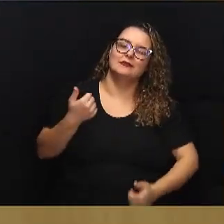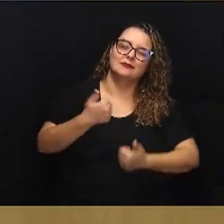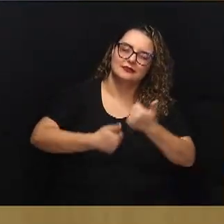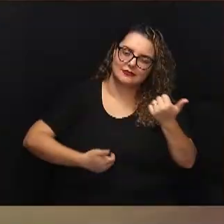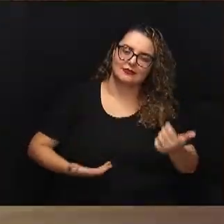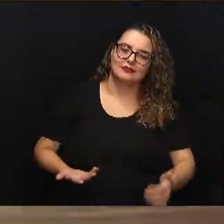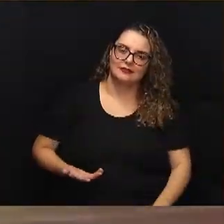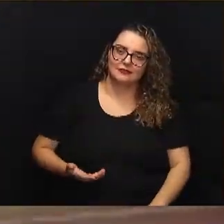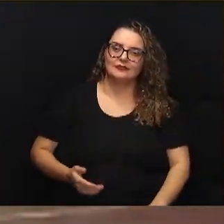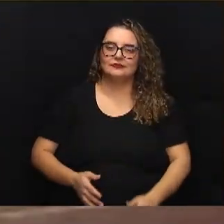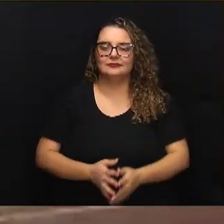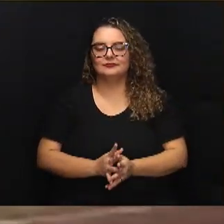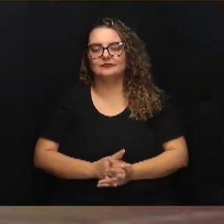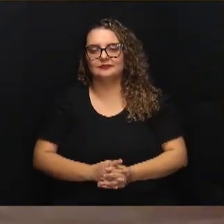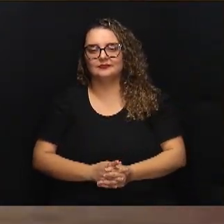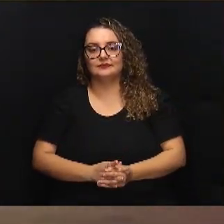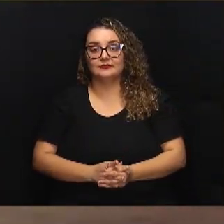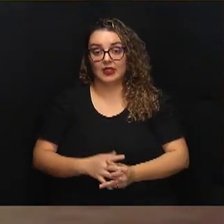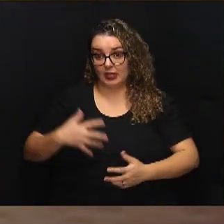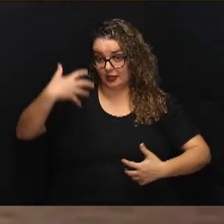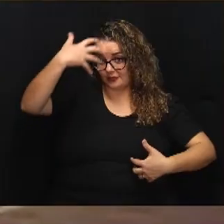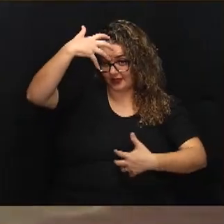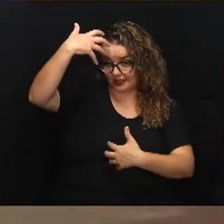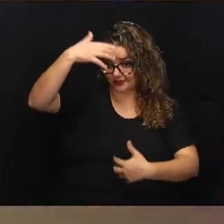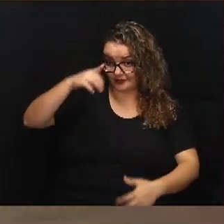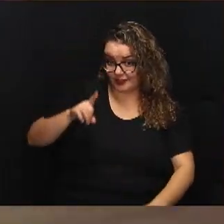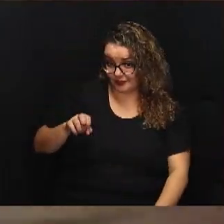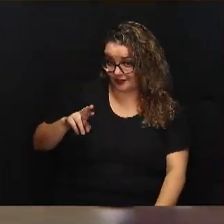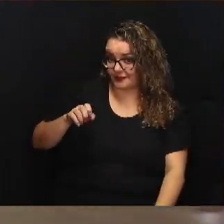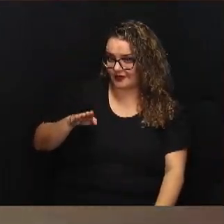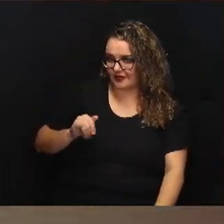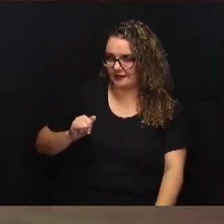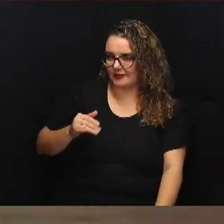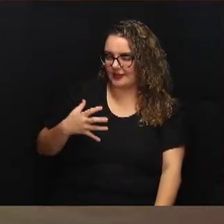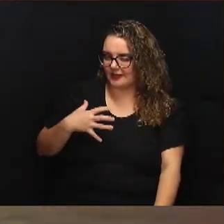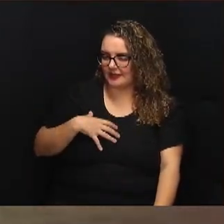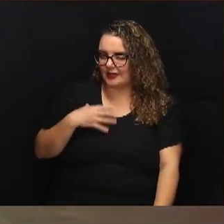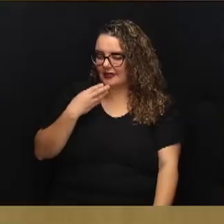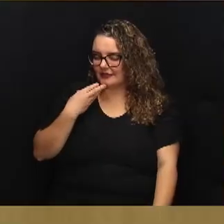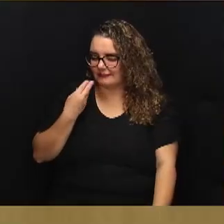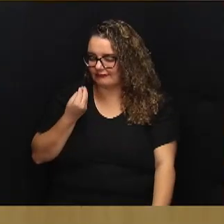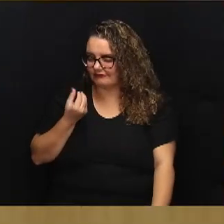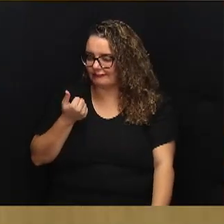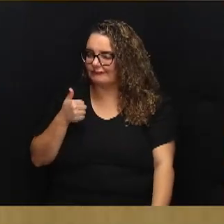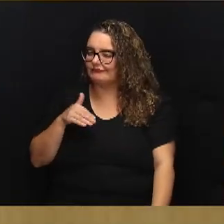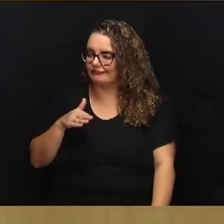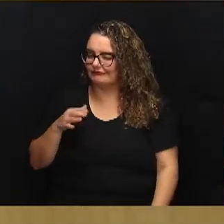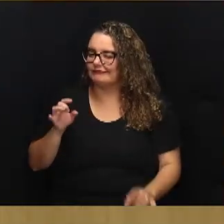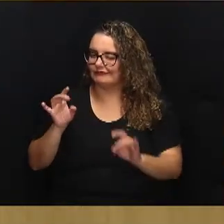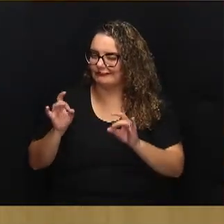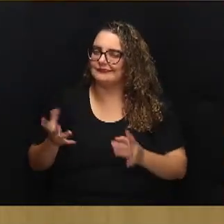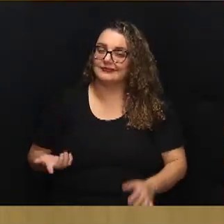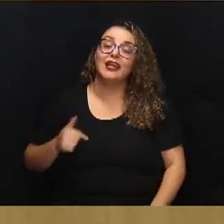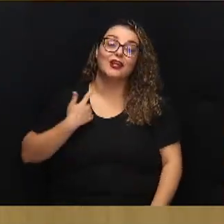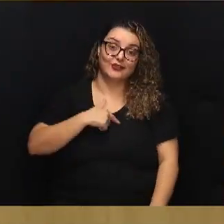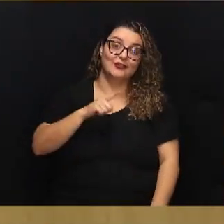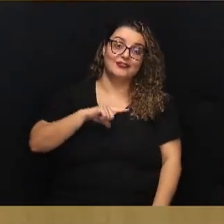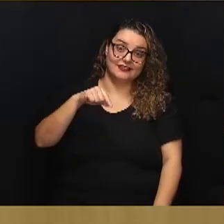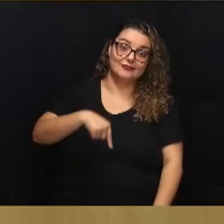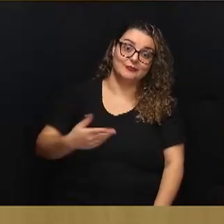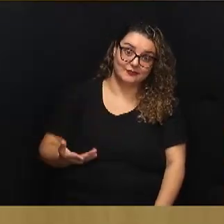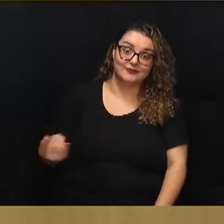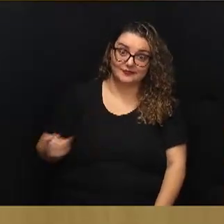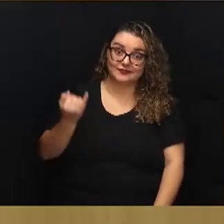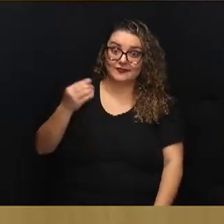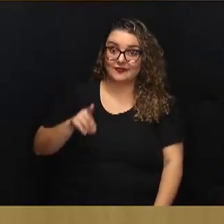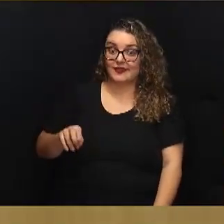mais que futebol. Para a Macaca, o derby tem um gostinho mais que especial. Nós aqui temos um importante que é um